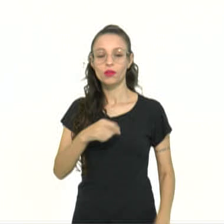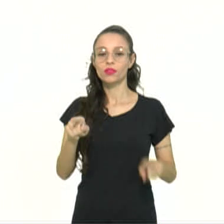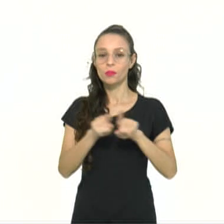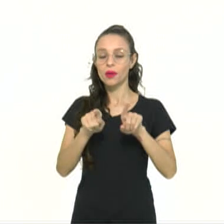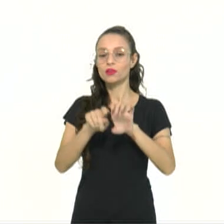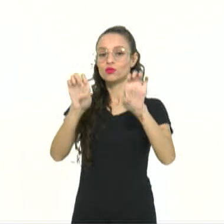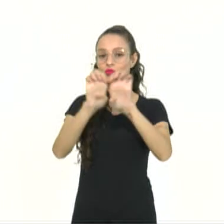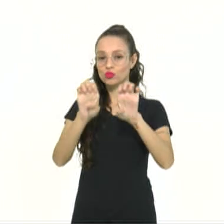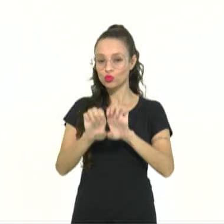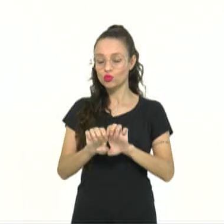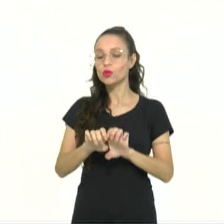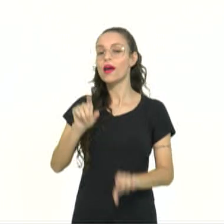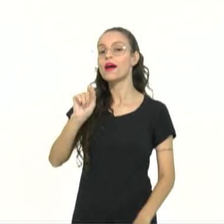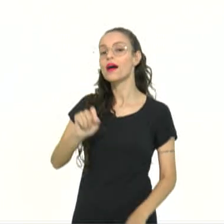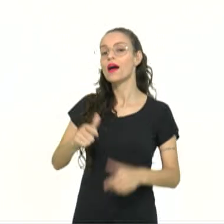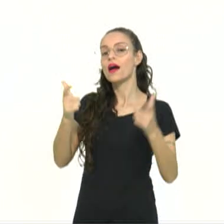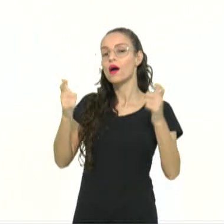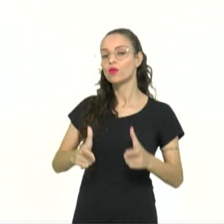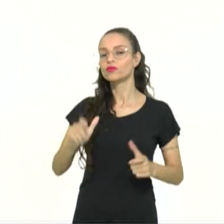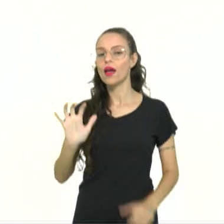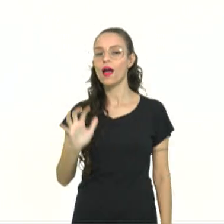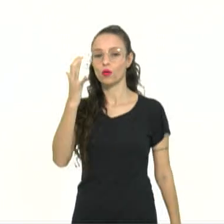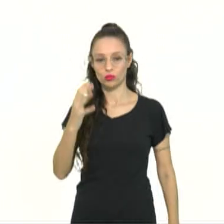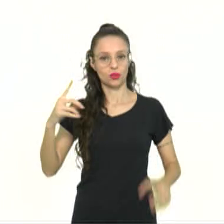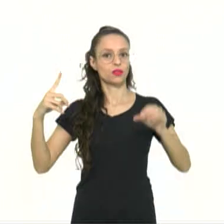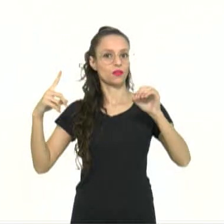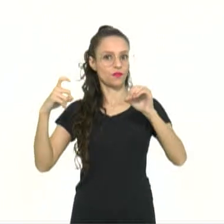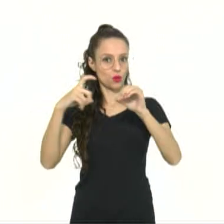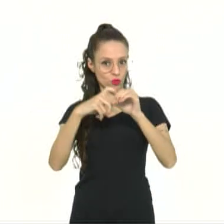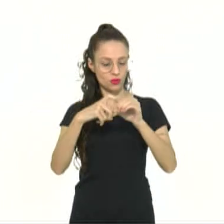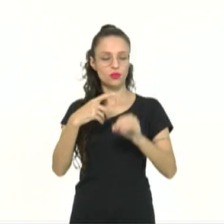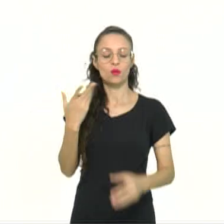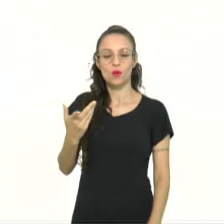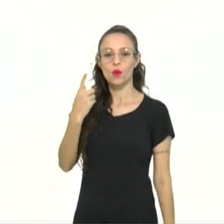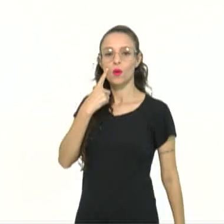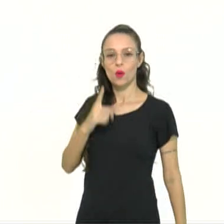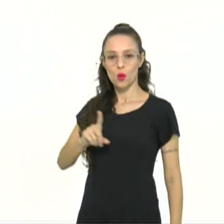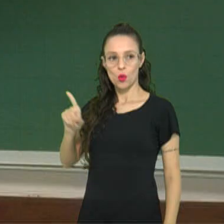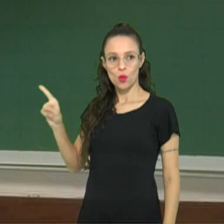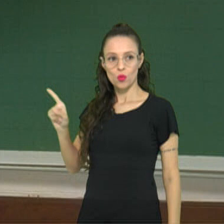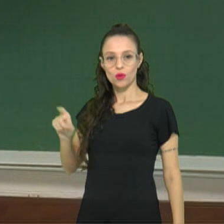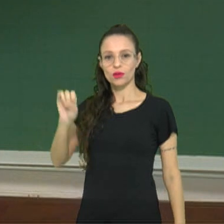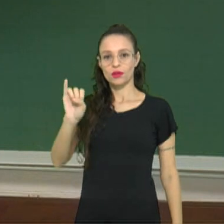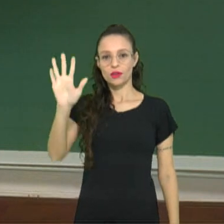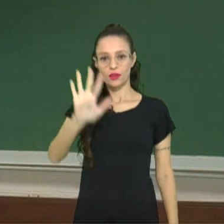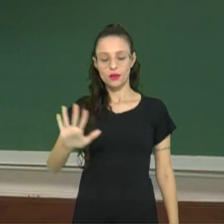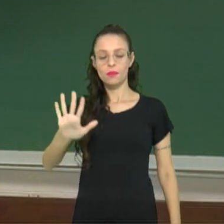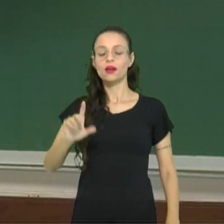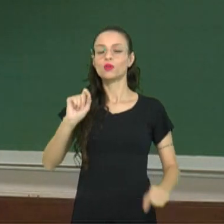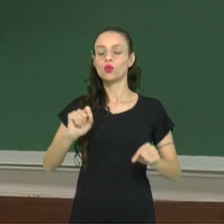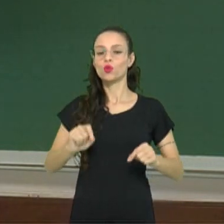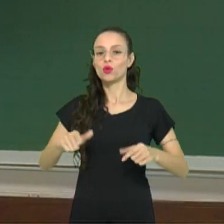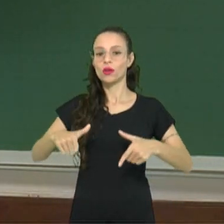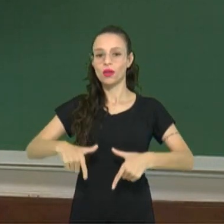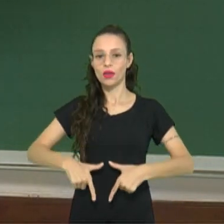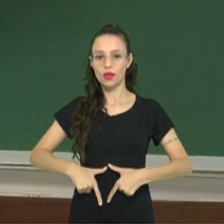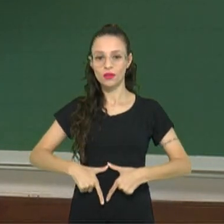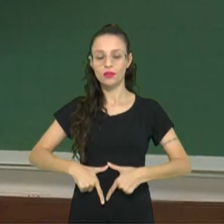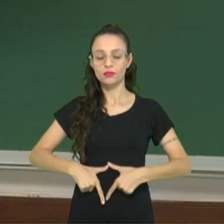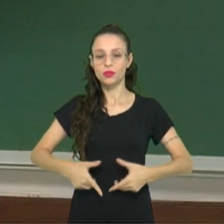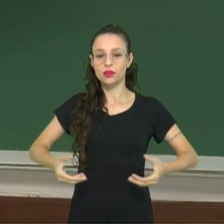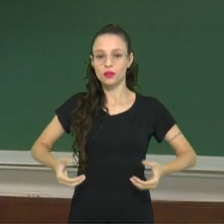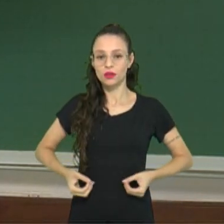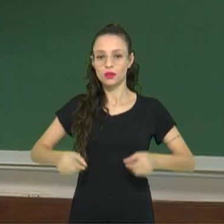estrutura onde normalmente ocorre o processo de fecundação. Então aqui nós temos o desenho, né, do aparelho genital